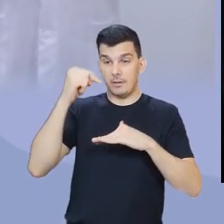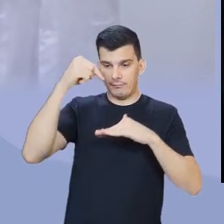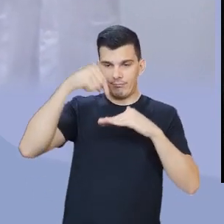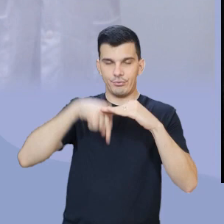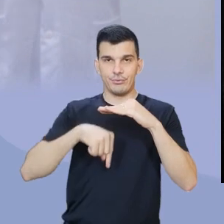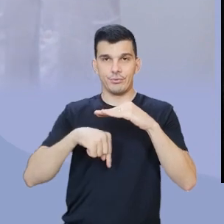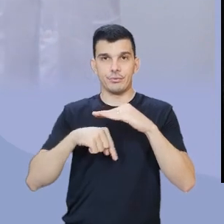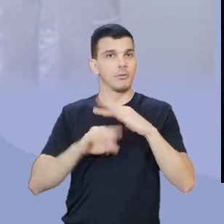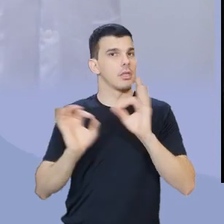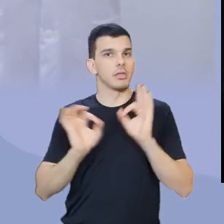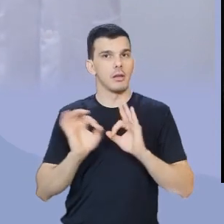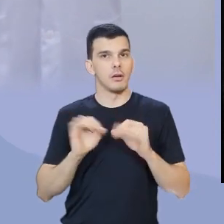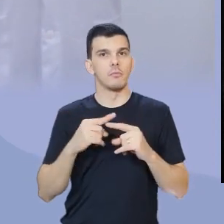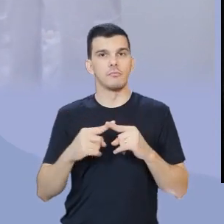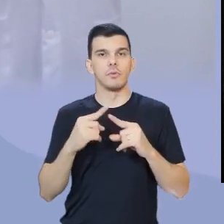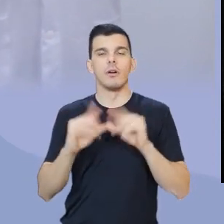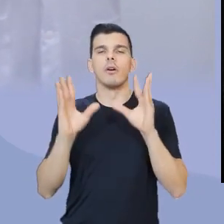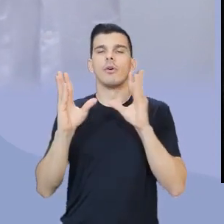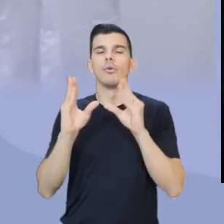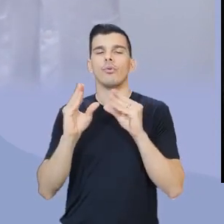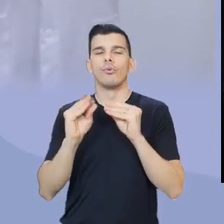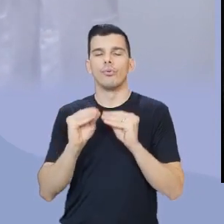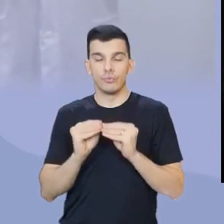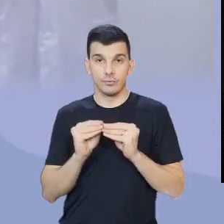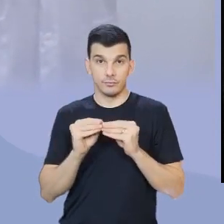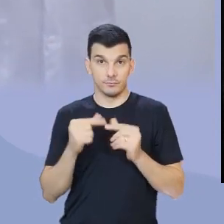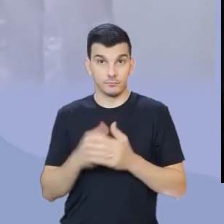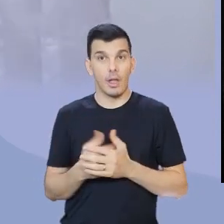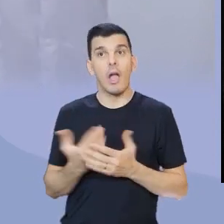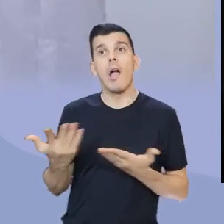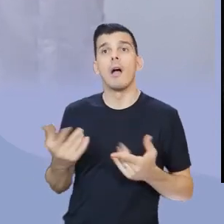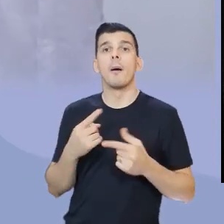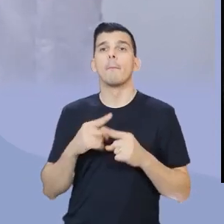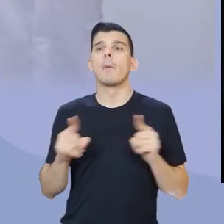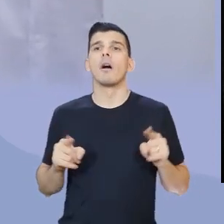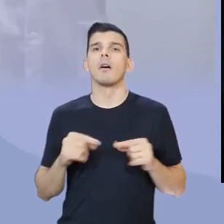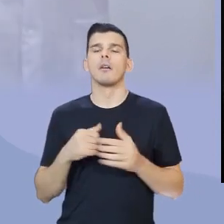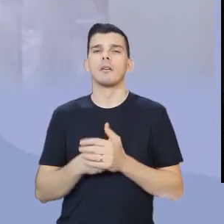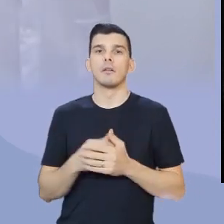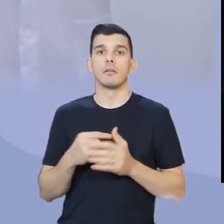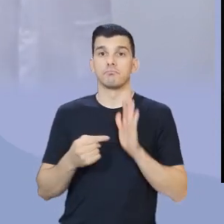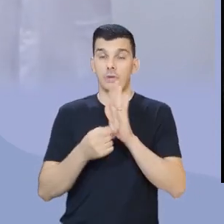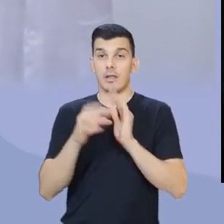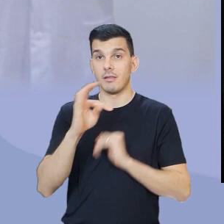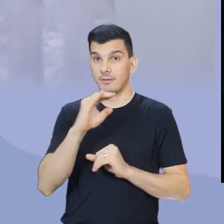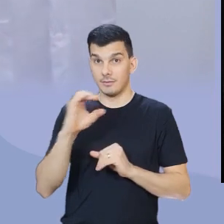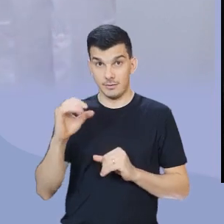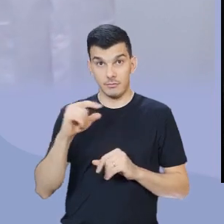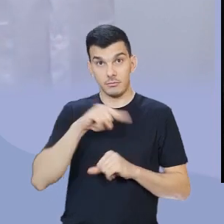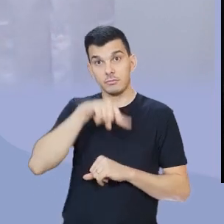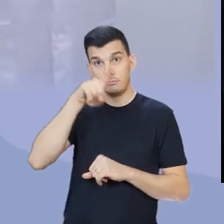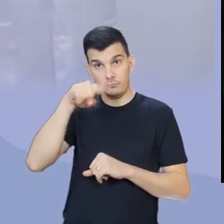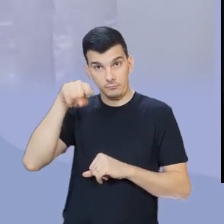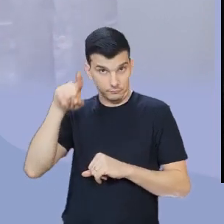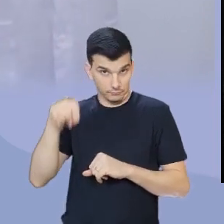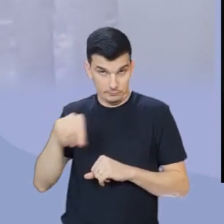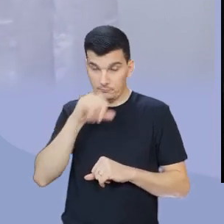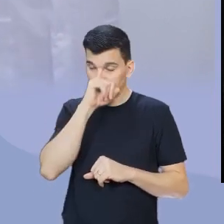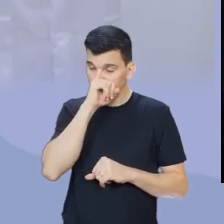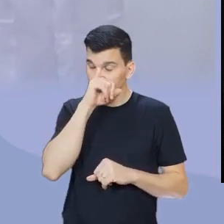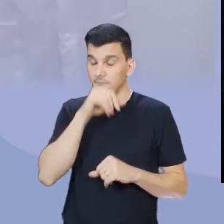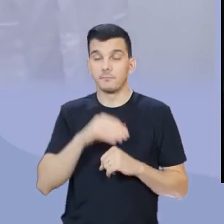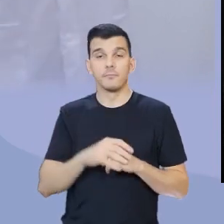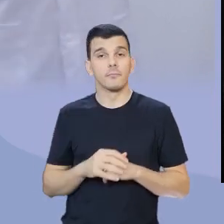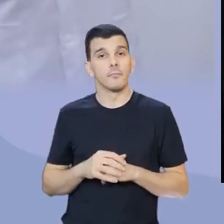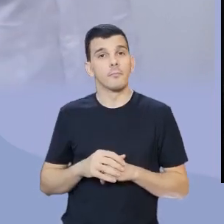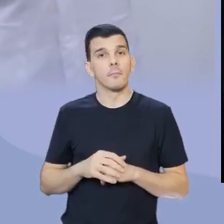não acontece nada, porque ele está resfriando. Ah, professor, mas ele vai passar no TC, na linha de cima, ele vai passar na temperatura